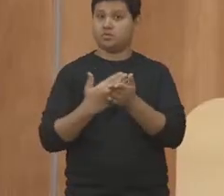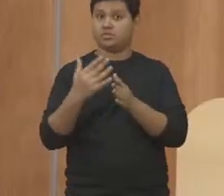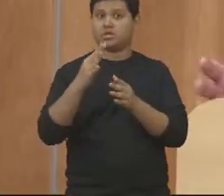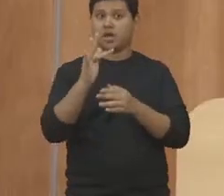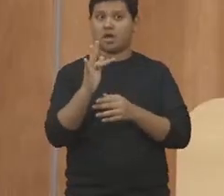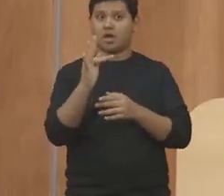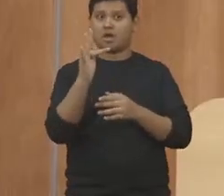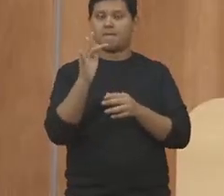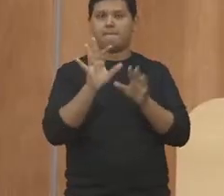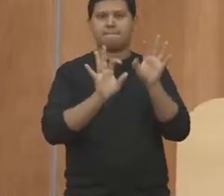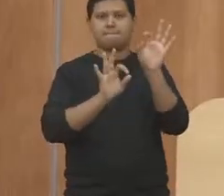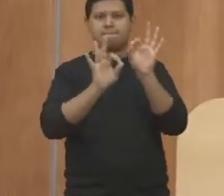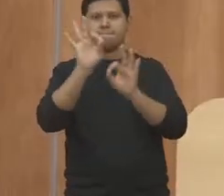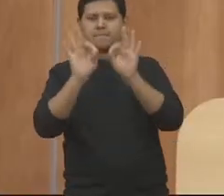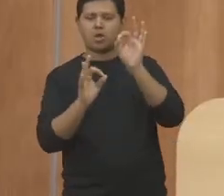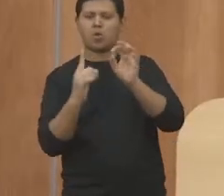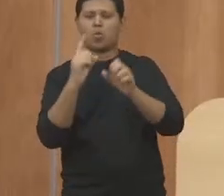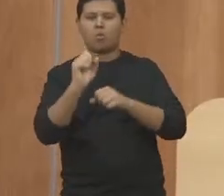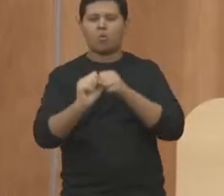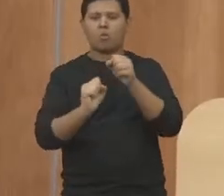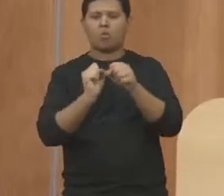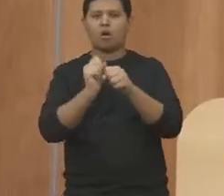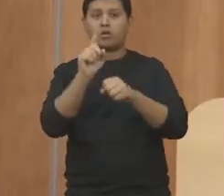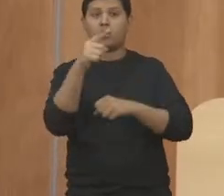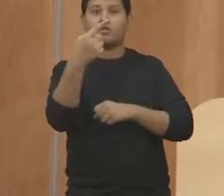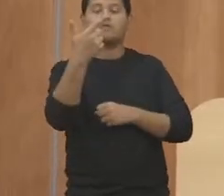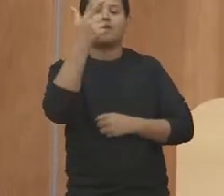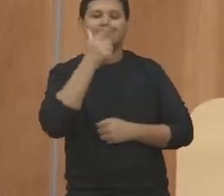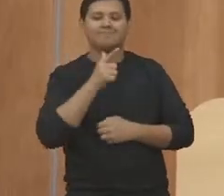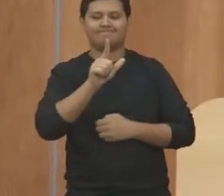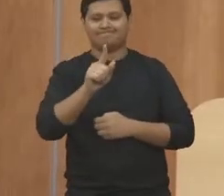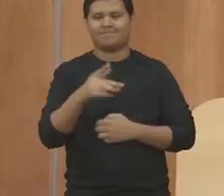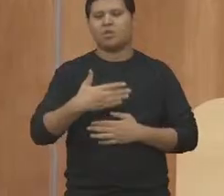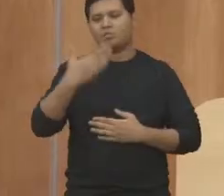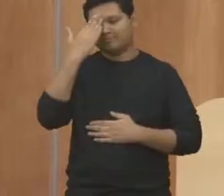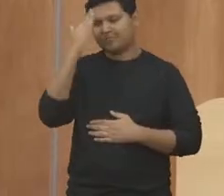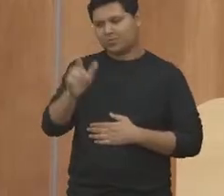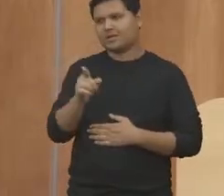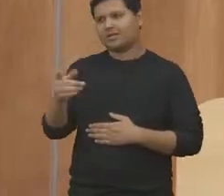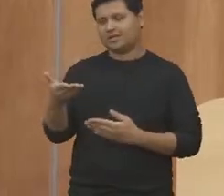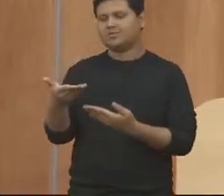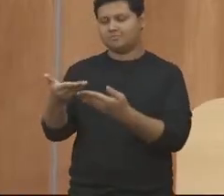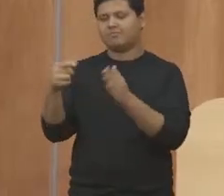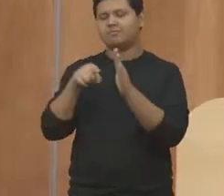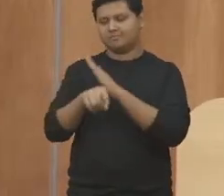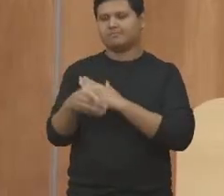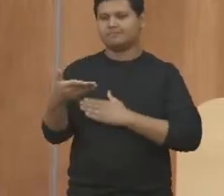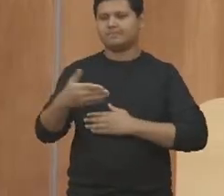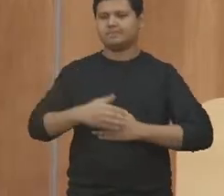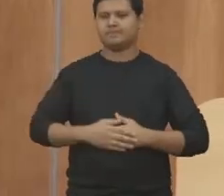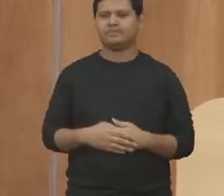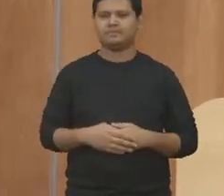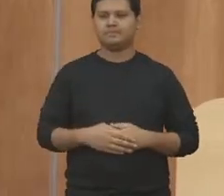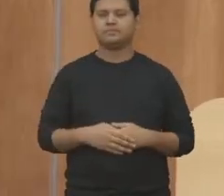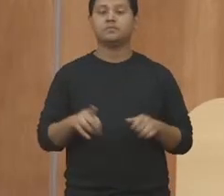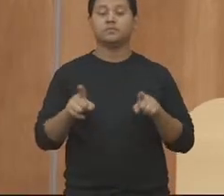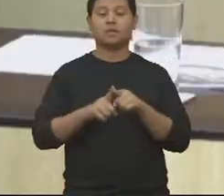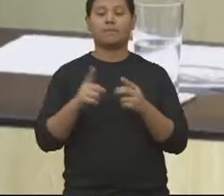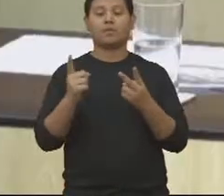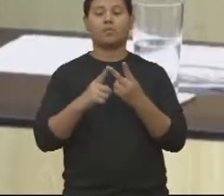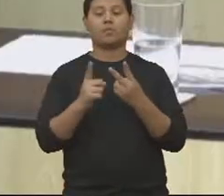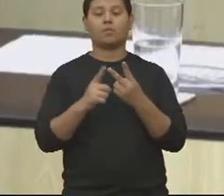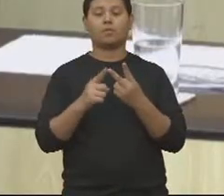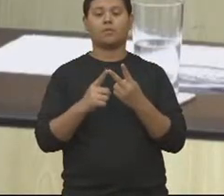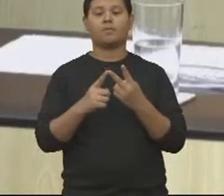no ano seguinte. Então, a gente espera reverter essa situação e agradeço a participação da internauta. Temos mais uma